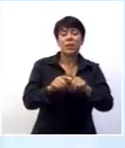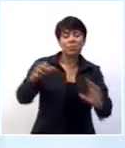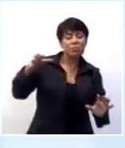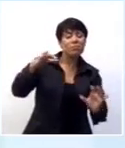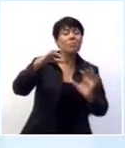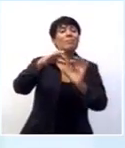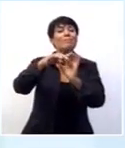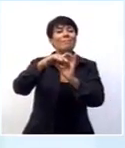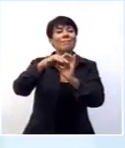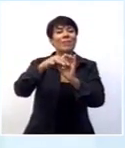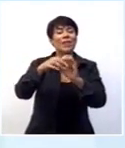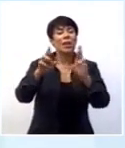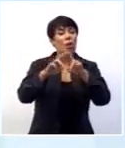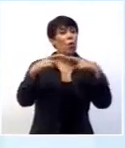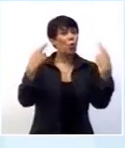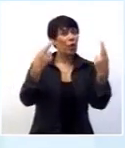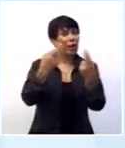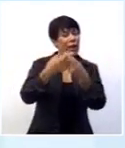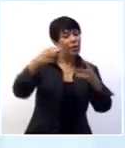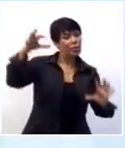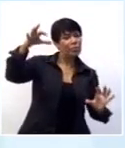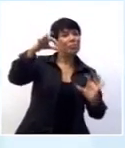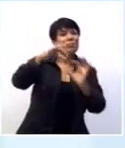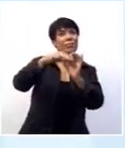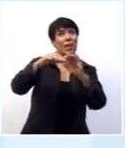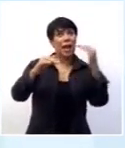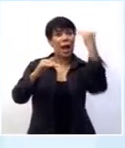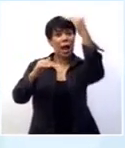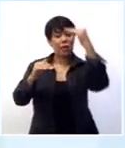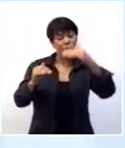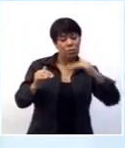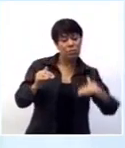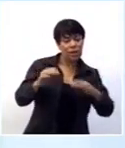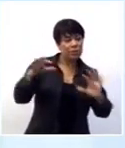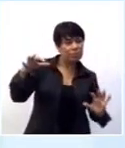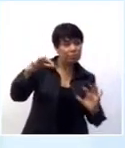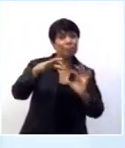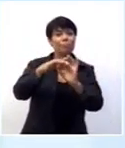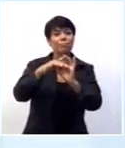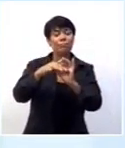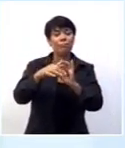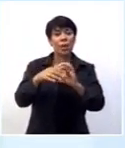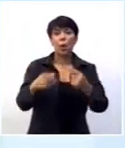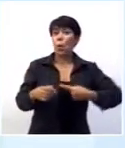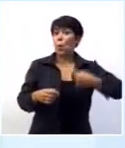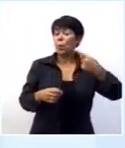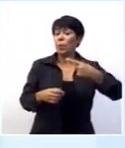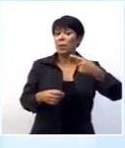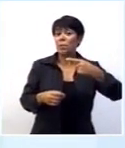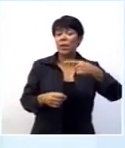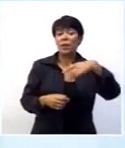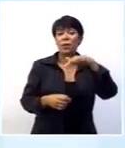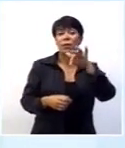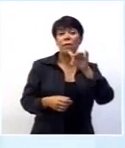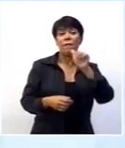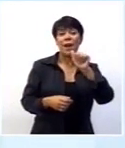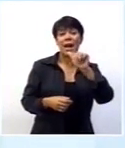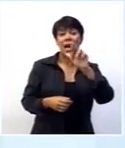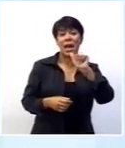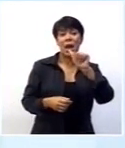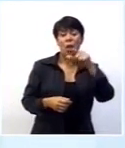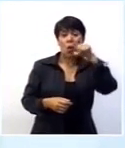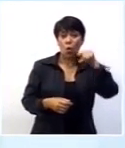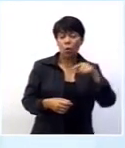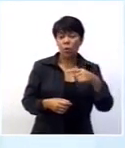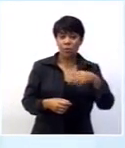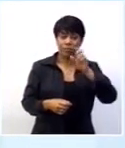unificar os reinos, tá bom? Menés, pessoal, ele vai ser o primeiro faraó que vai aparecer no Egito.